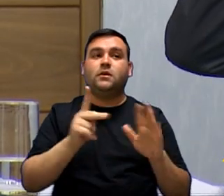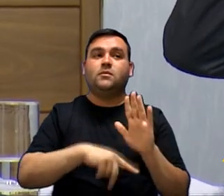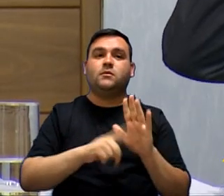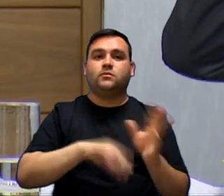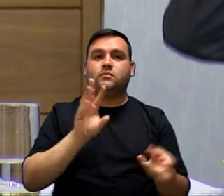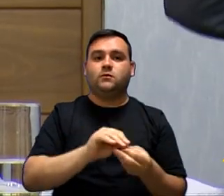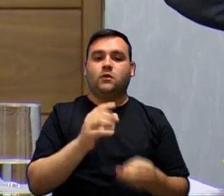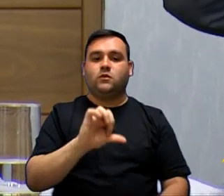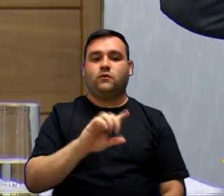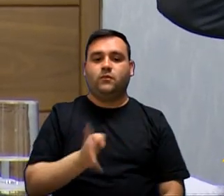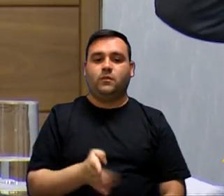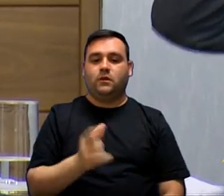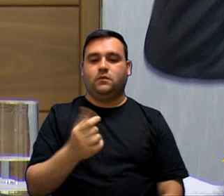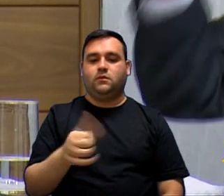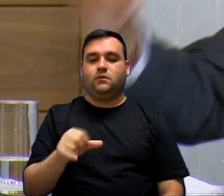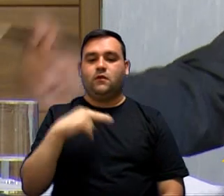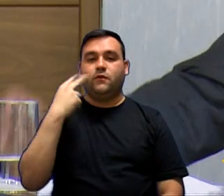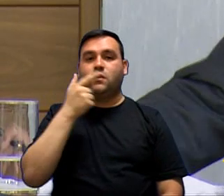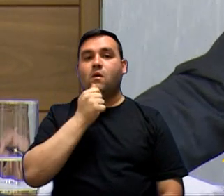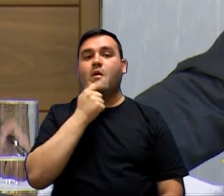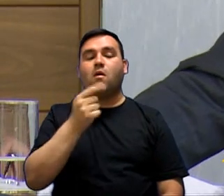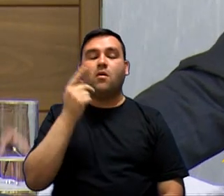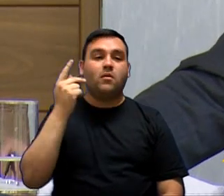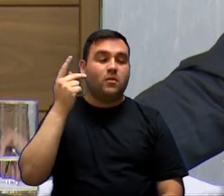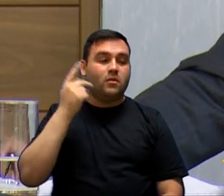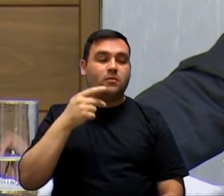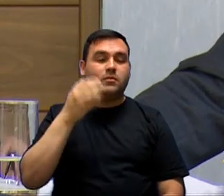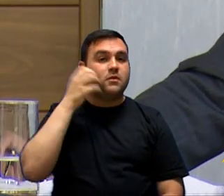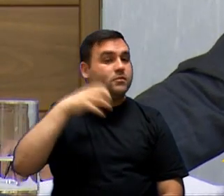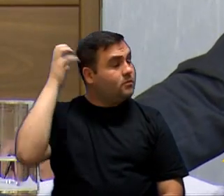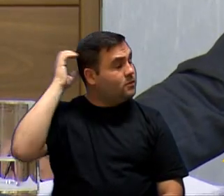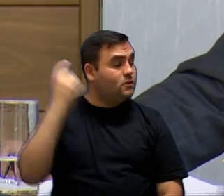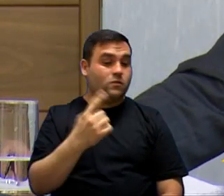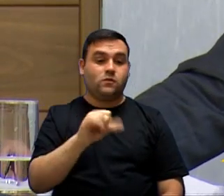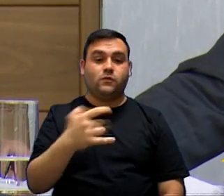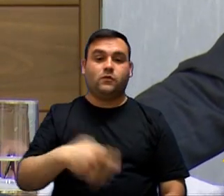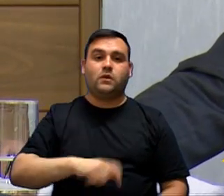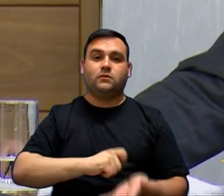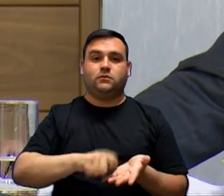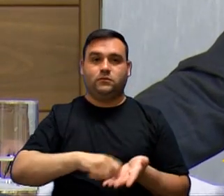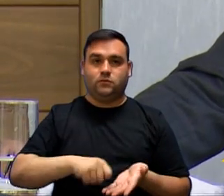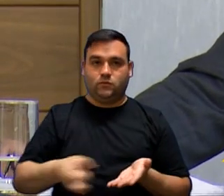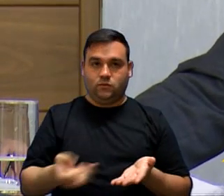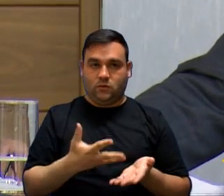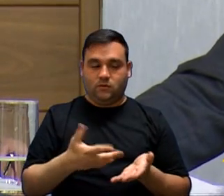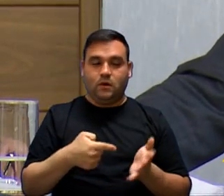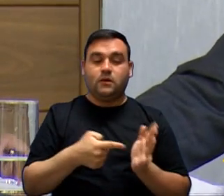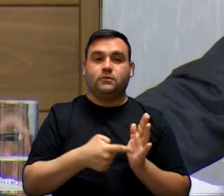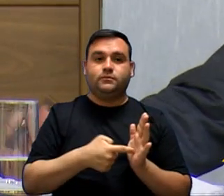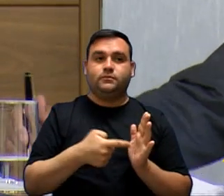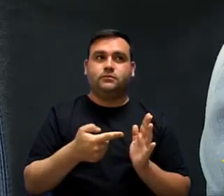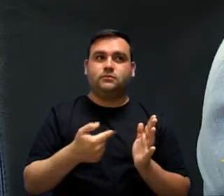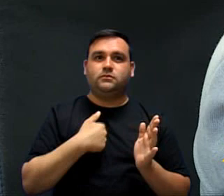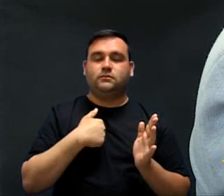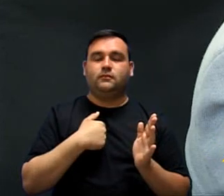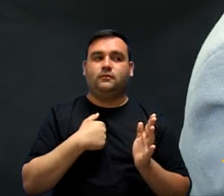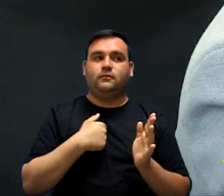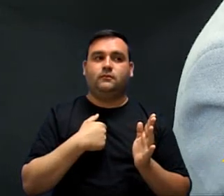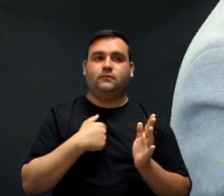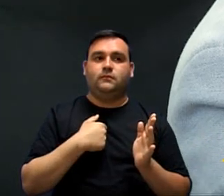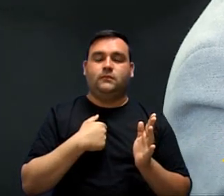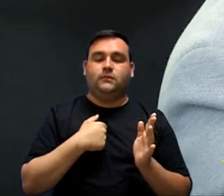resolução 9/2019 do vereador Péricles Regis, da nova redação, artigo 9.4, sobre... Esse eu ainda...